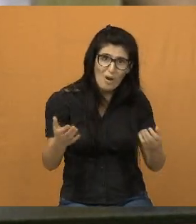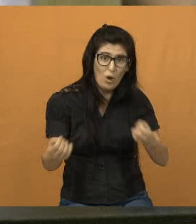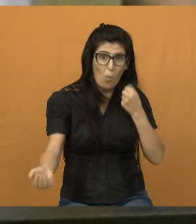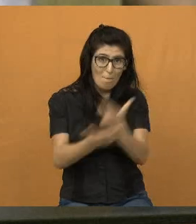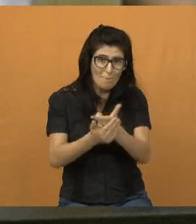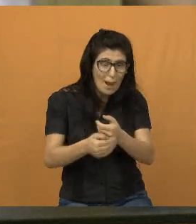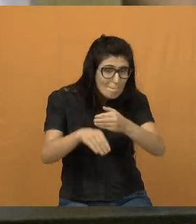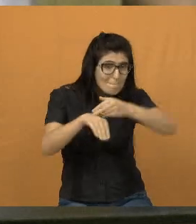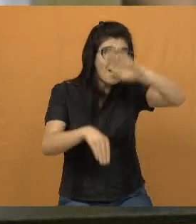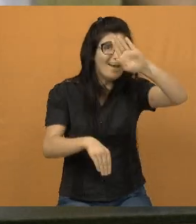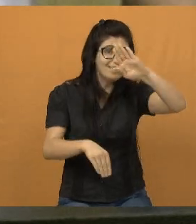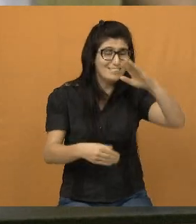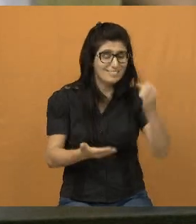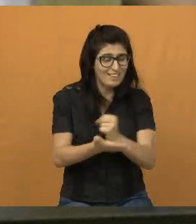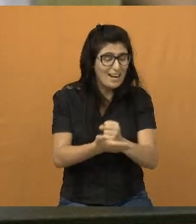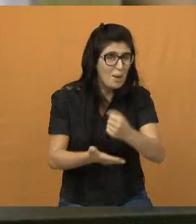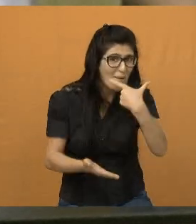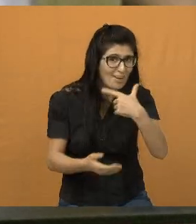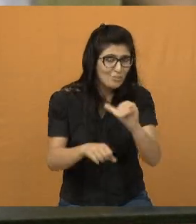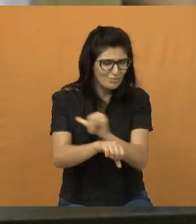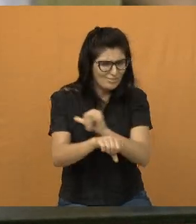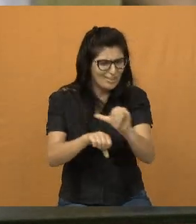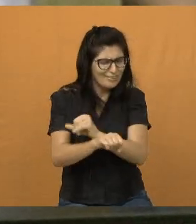Essa é a estratégia.